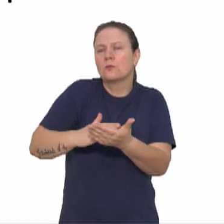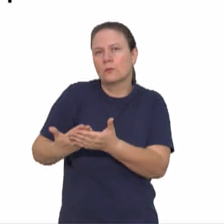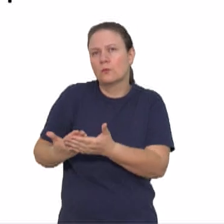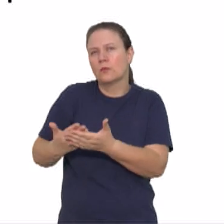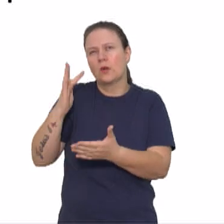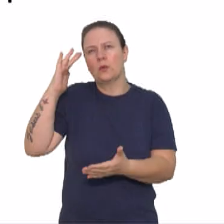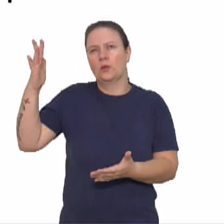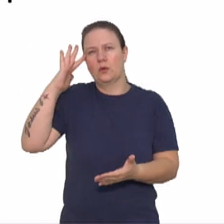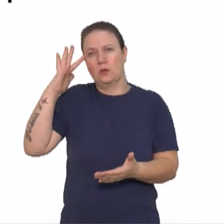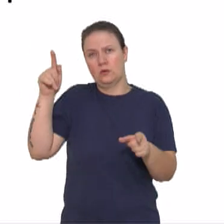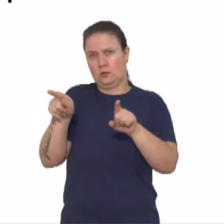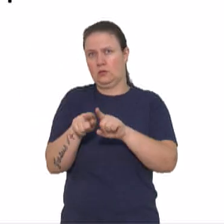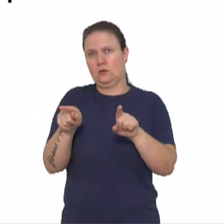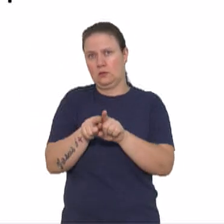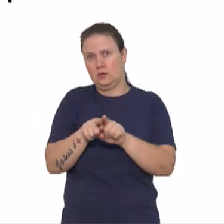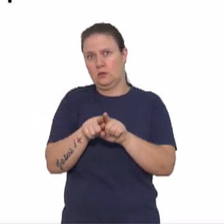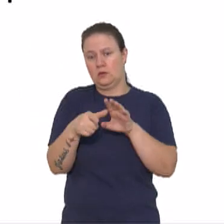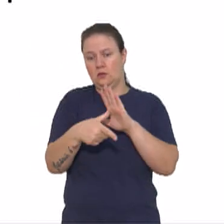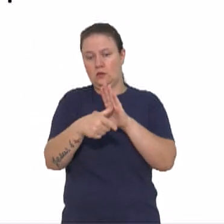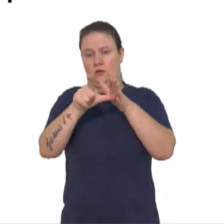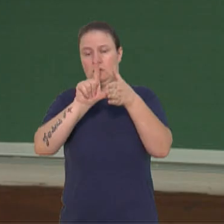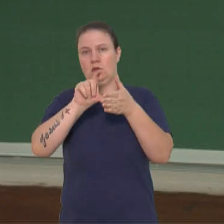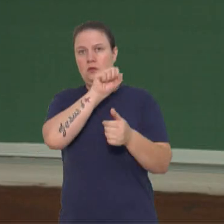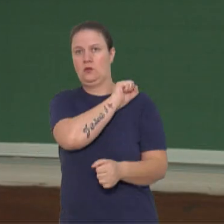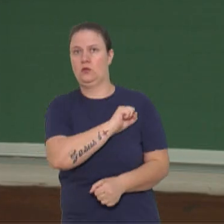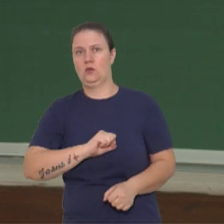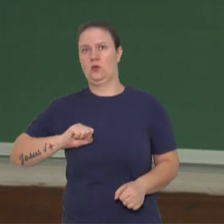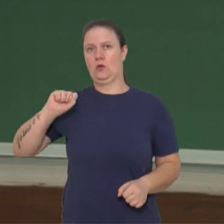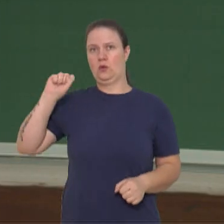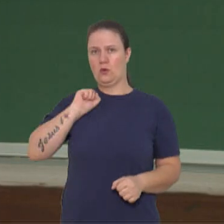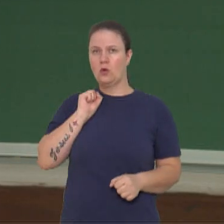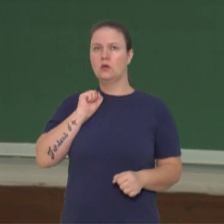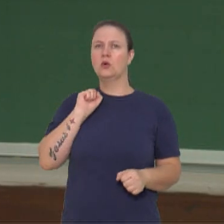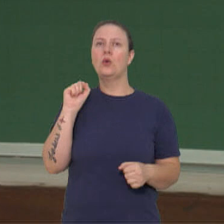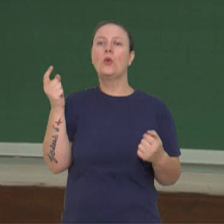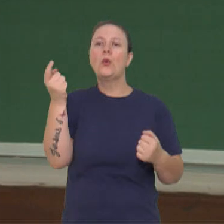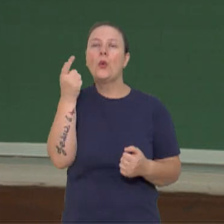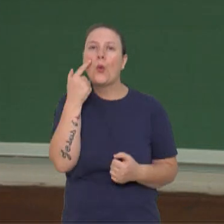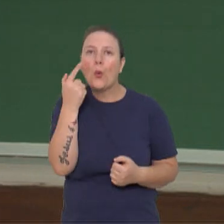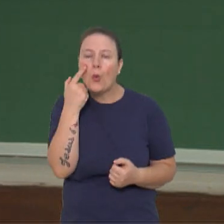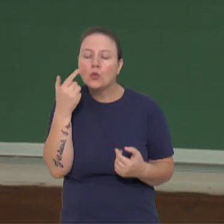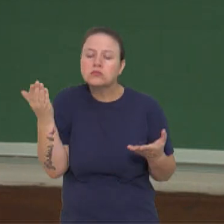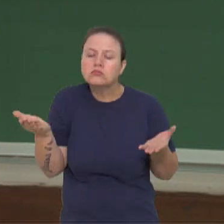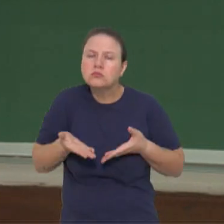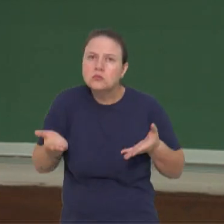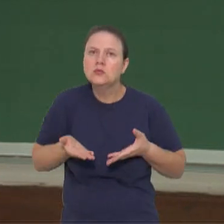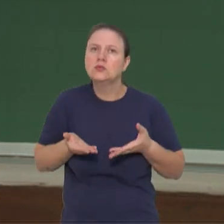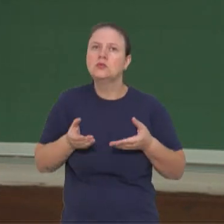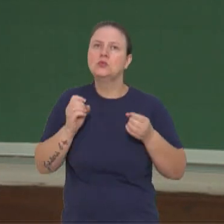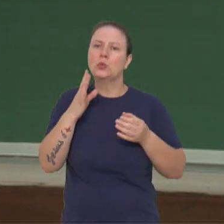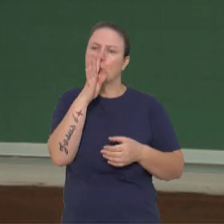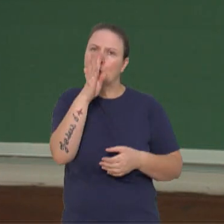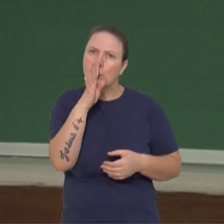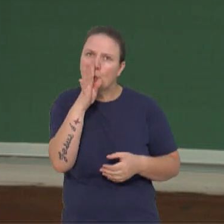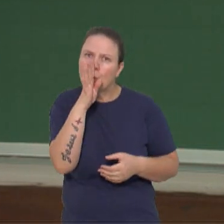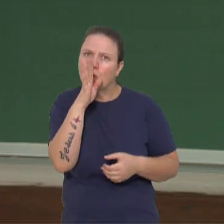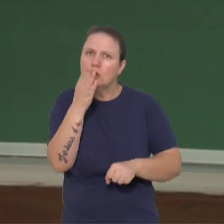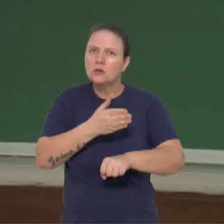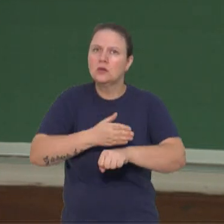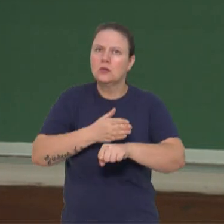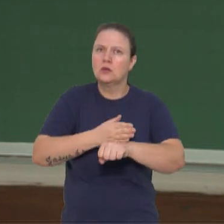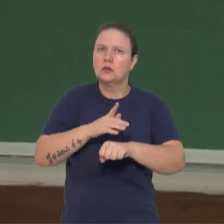modernos e contemporâneos aos pré-socráticos. Hoje, vimos apenas a crítica moderna de Hegel. Na próxima